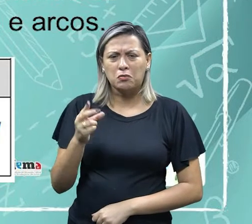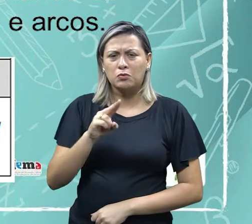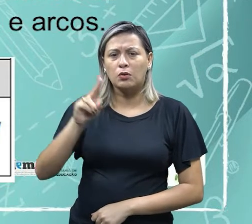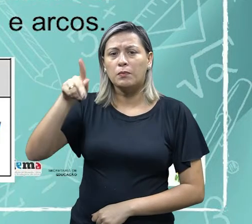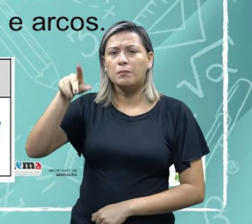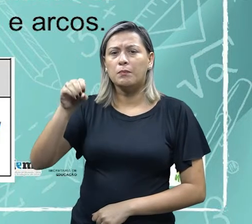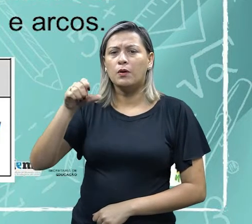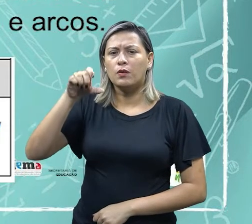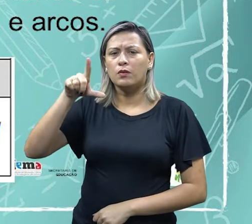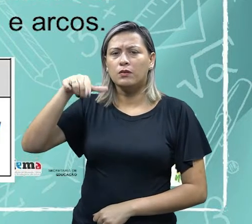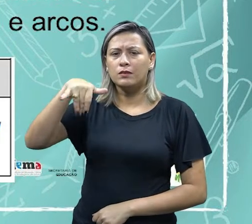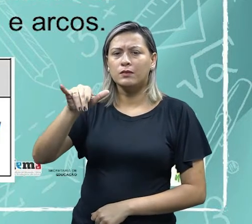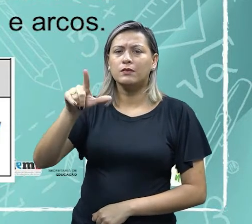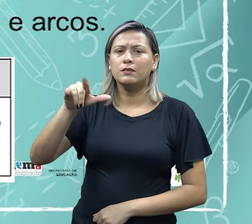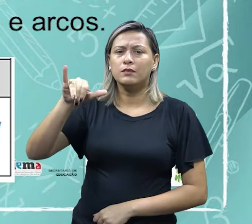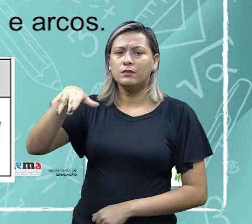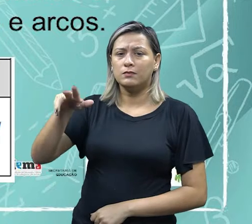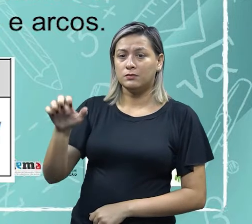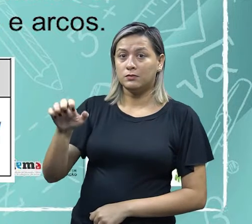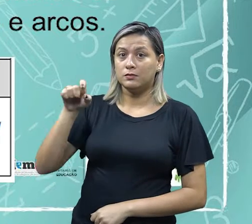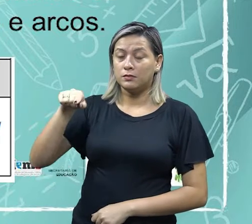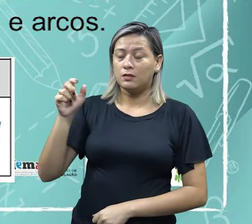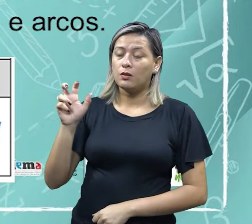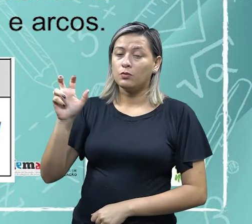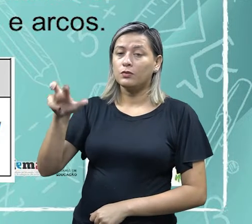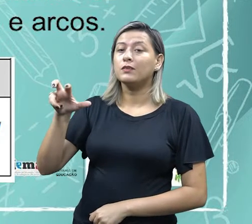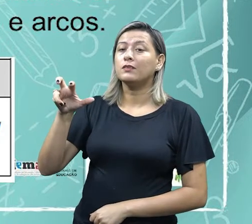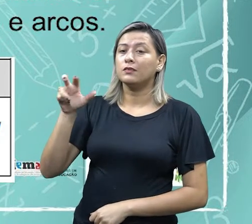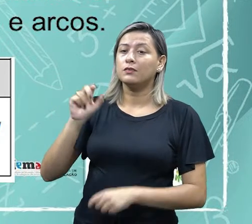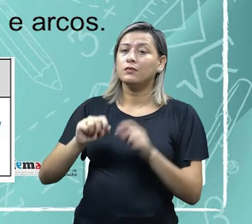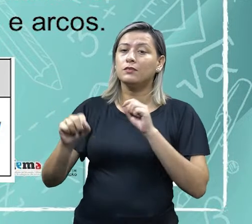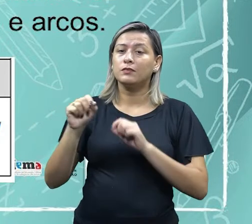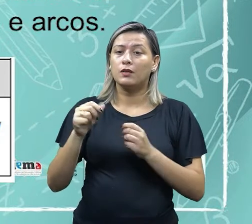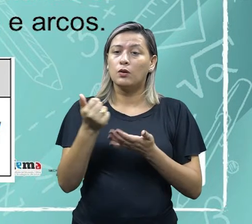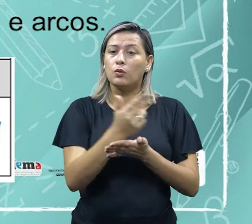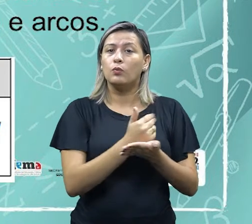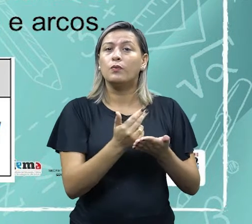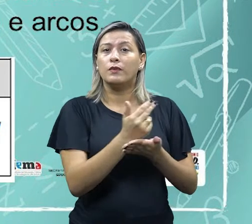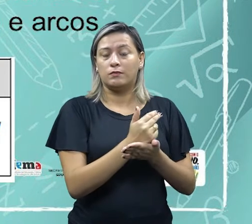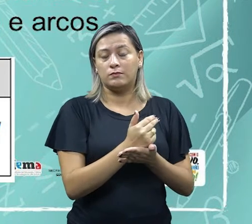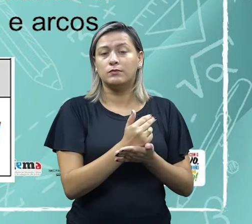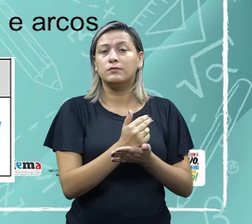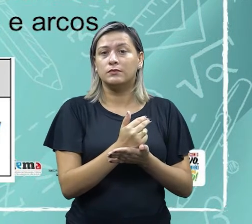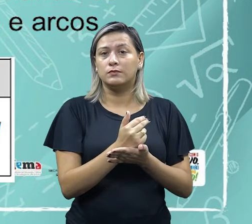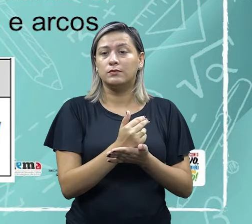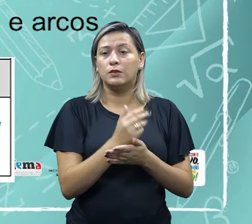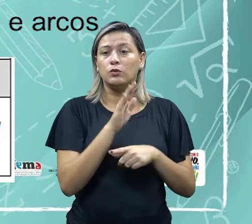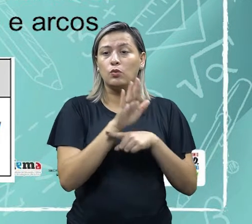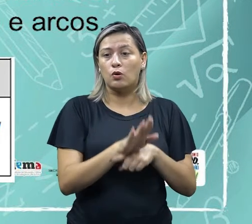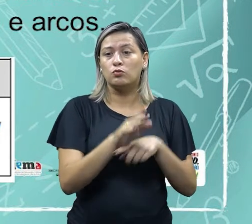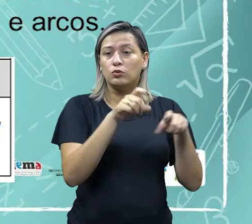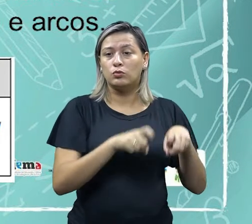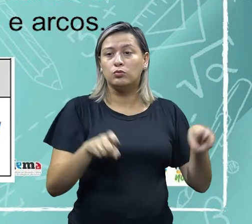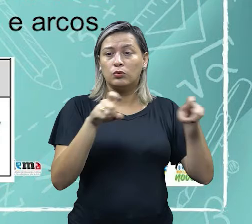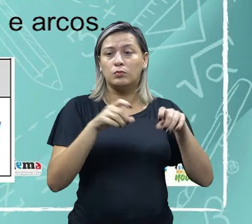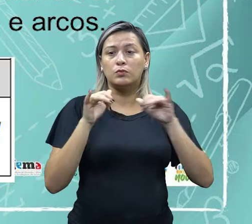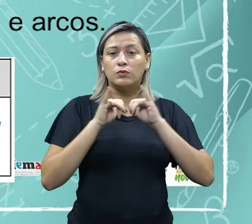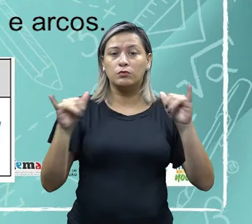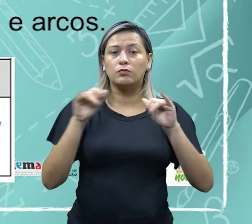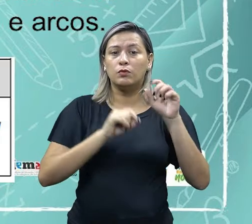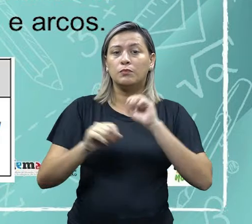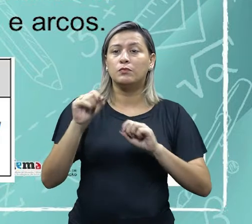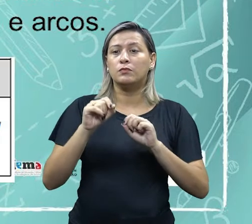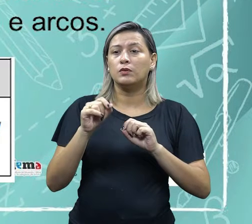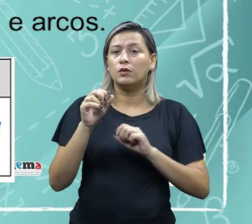Polyline. Quando ativamos o comando Polyline, o AutoCAD informa Specific Start